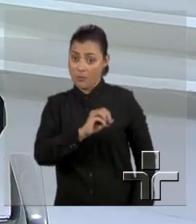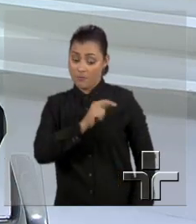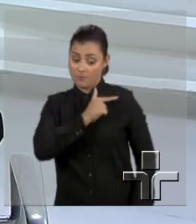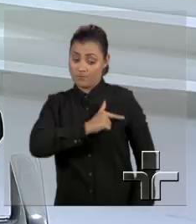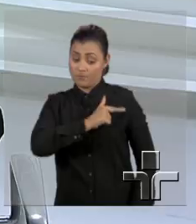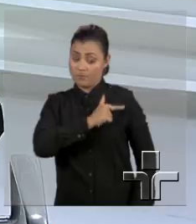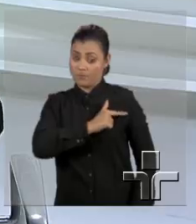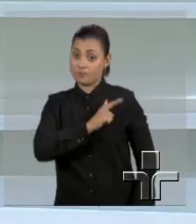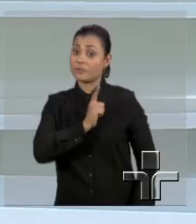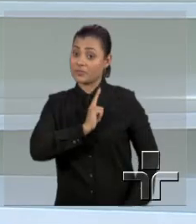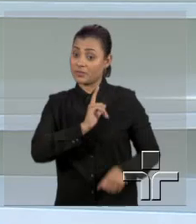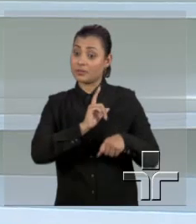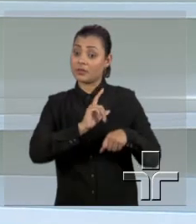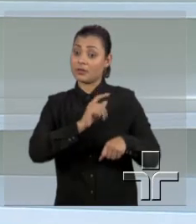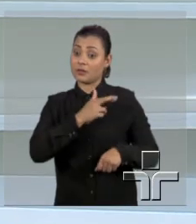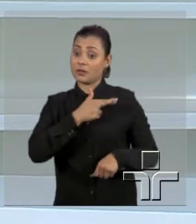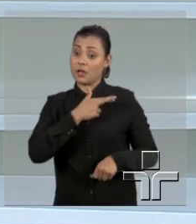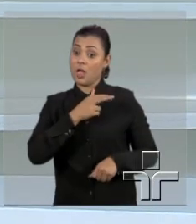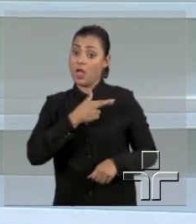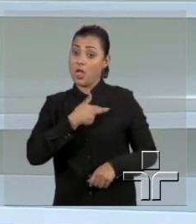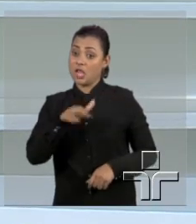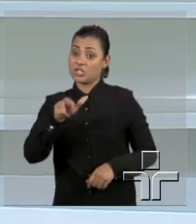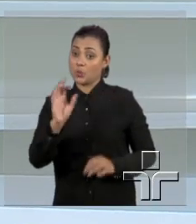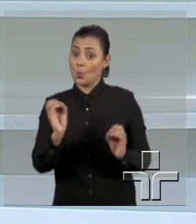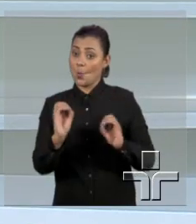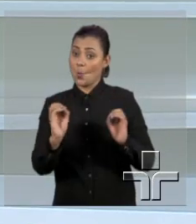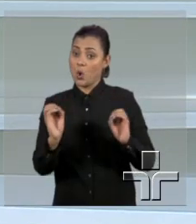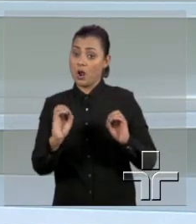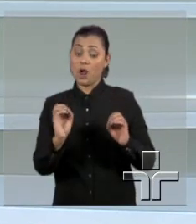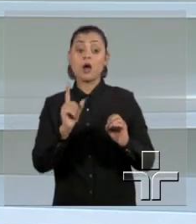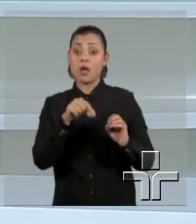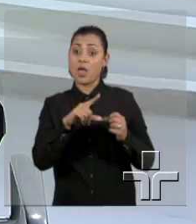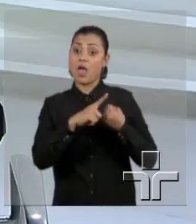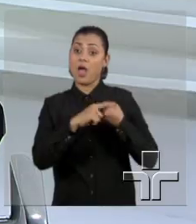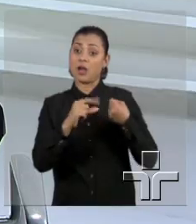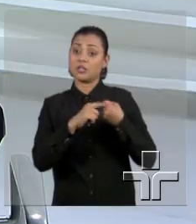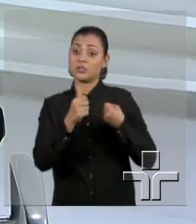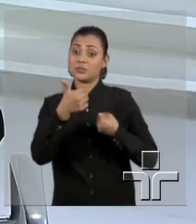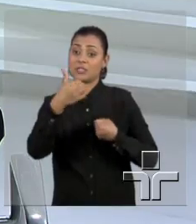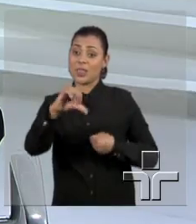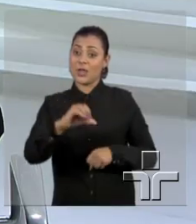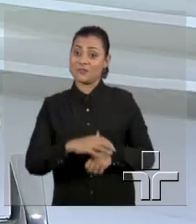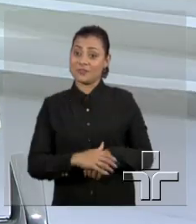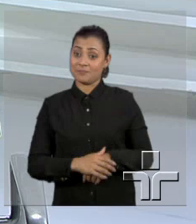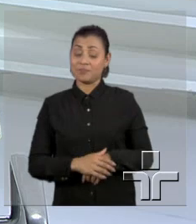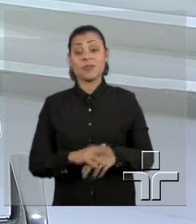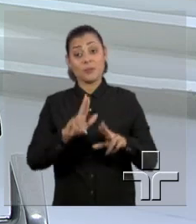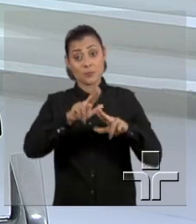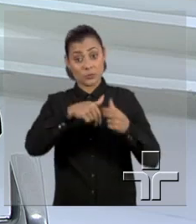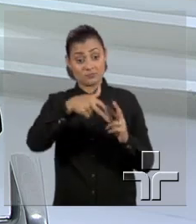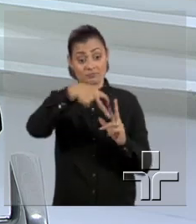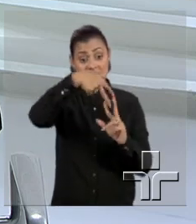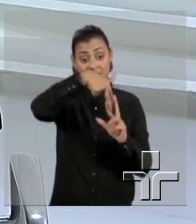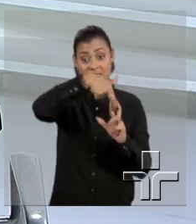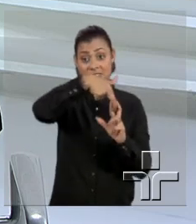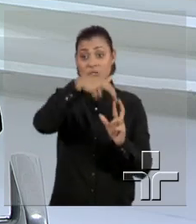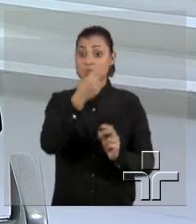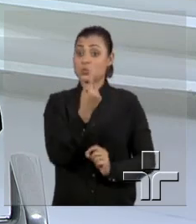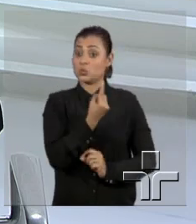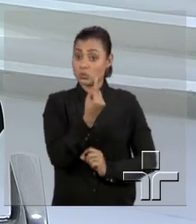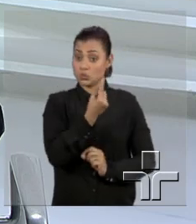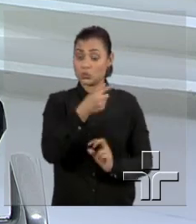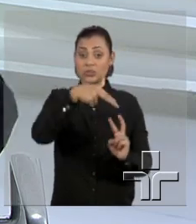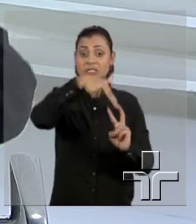matriz constitucional direta. É o artigo 19, que pelo seu inciso de número 1, não